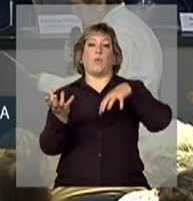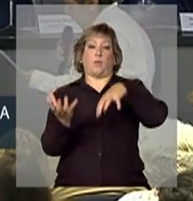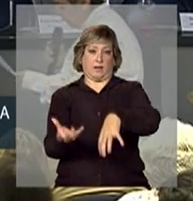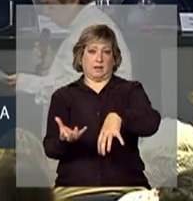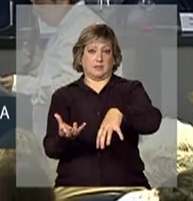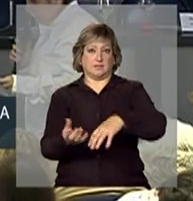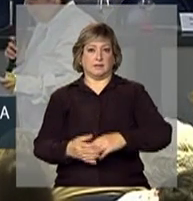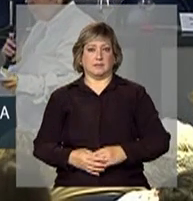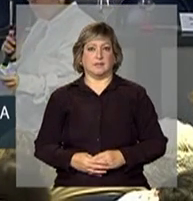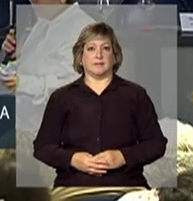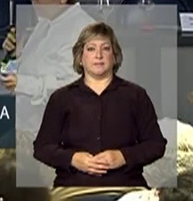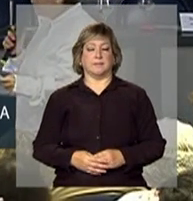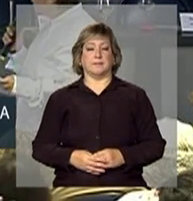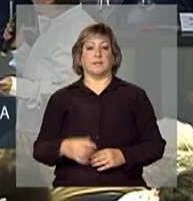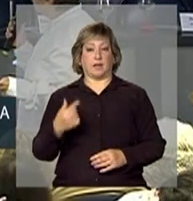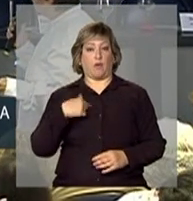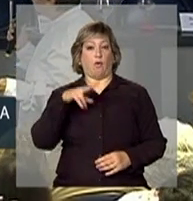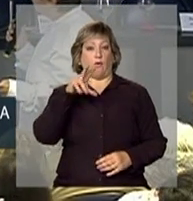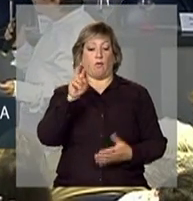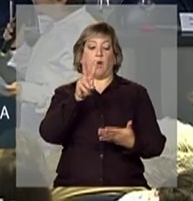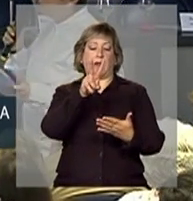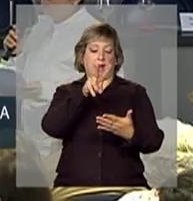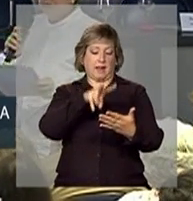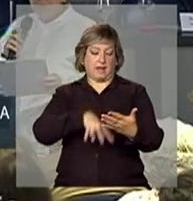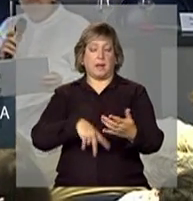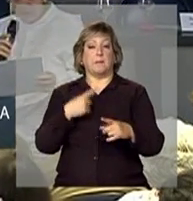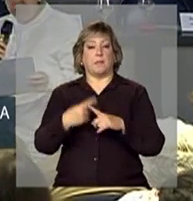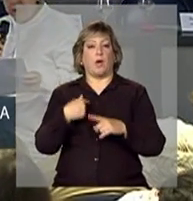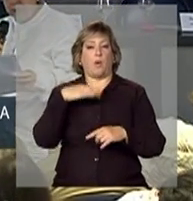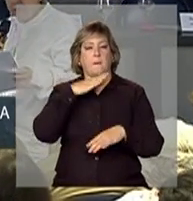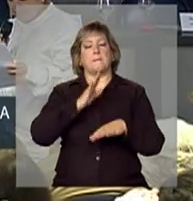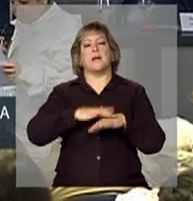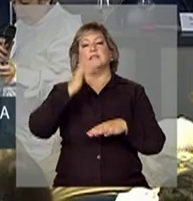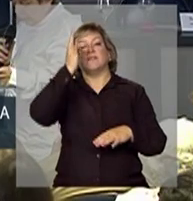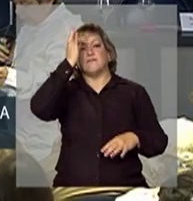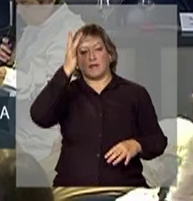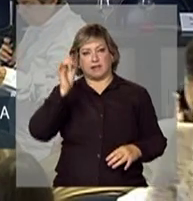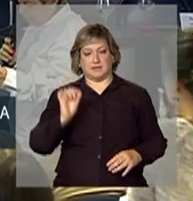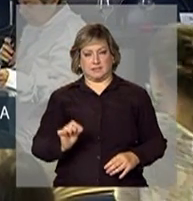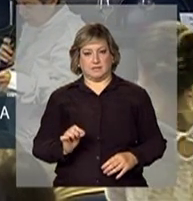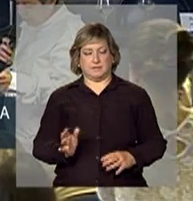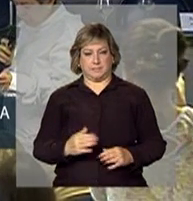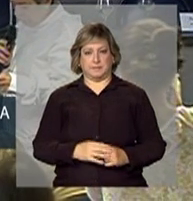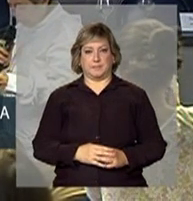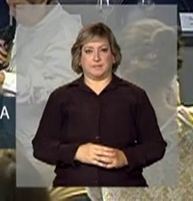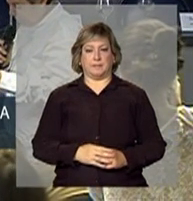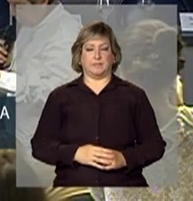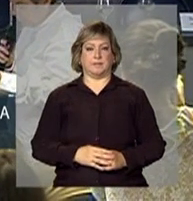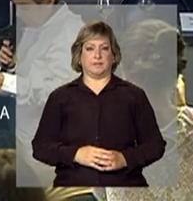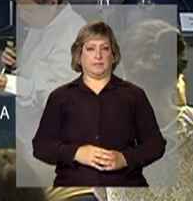Nacional. Eu vou ler, tá? Porque eu acho que fica mais fácil. Então,